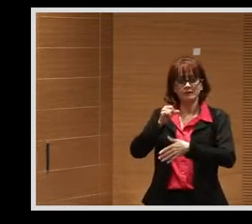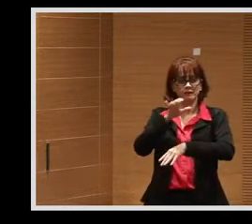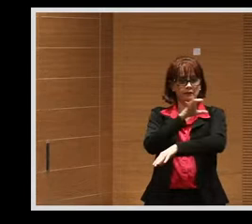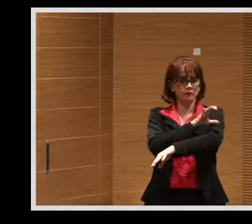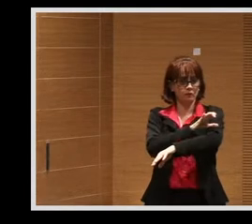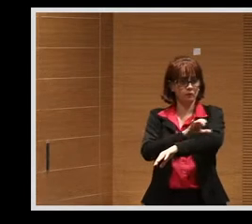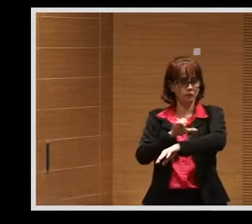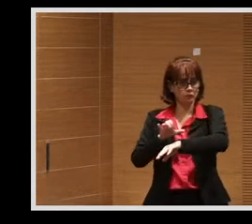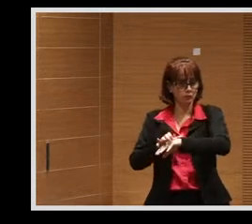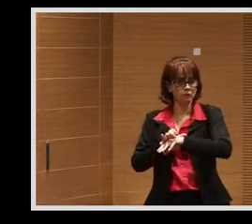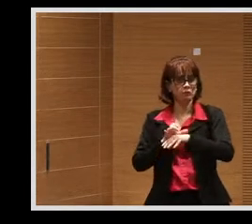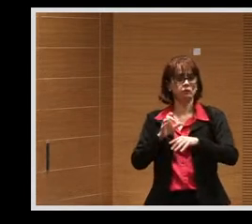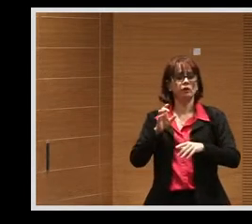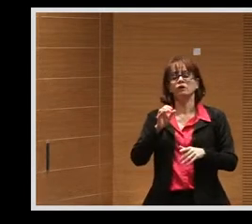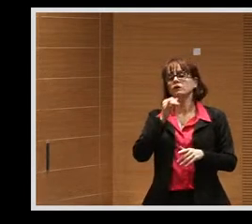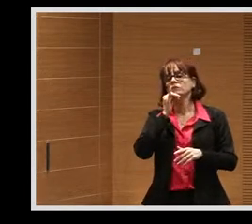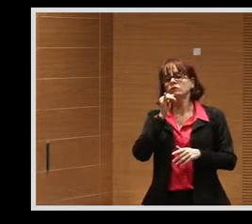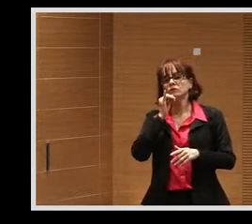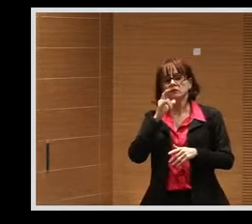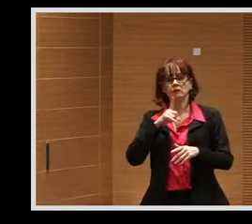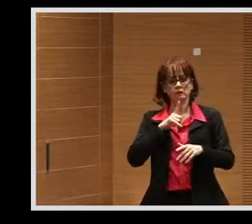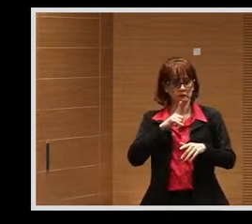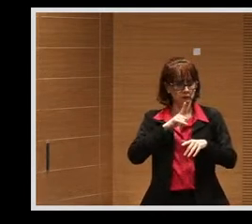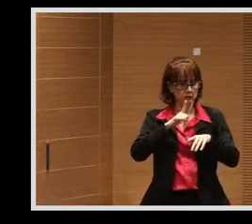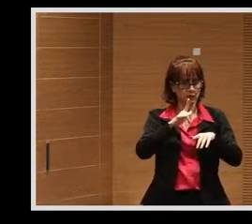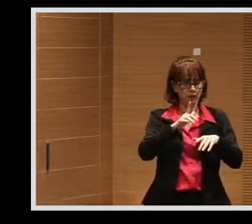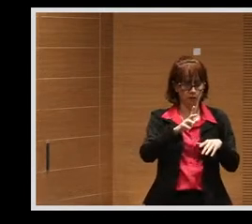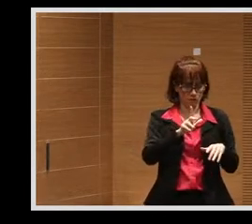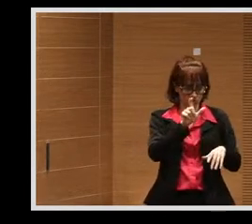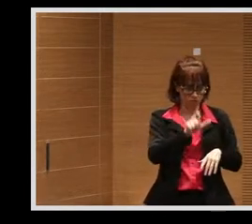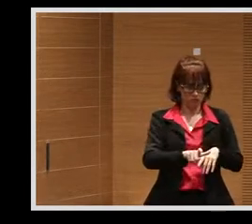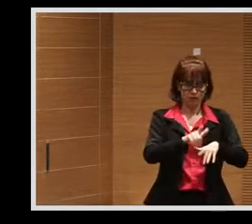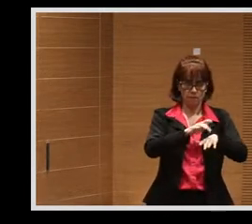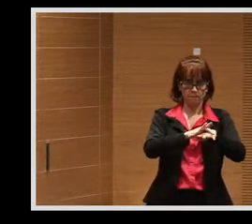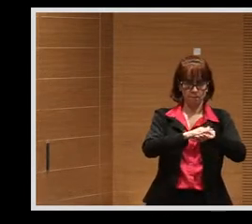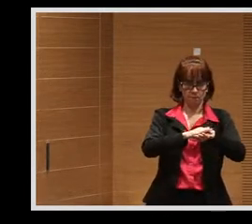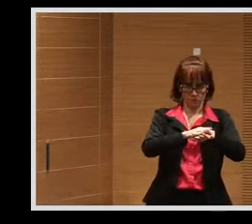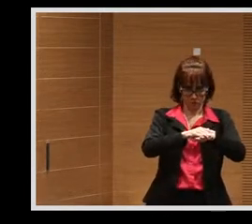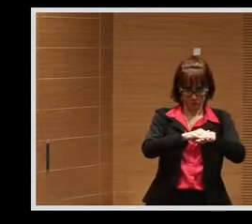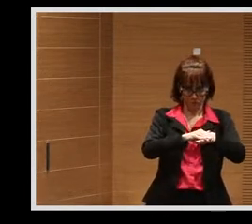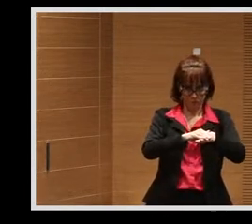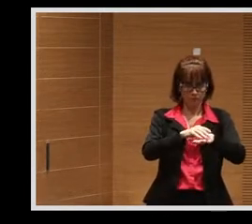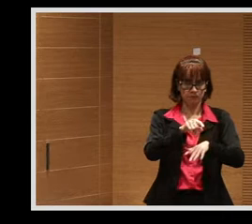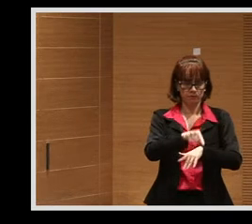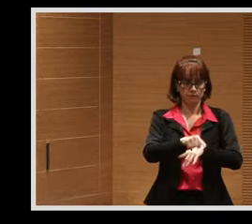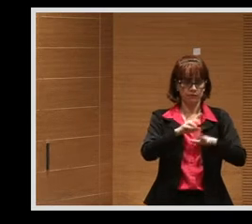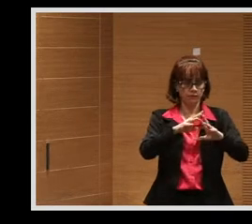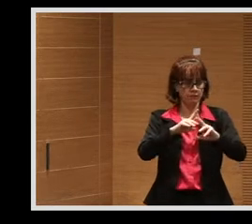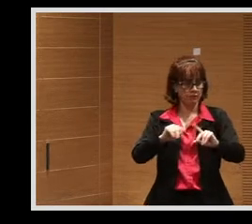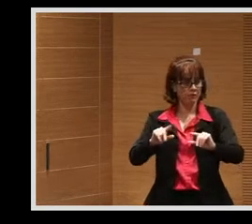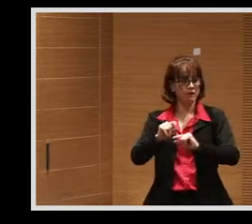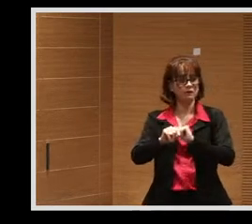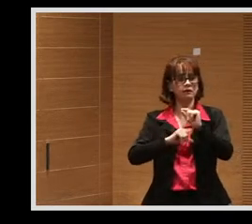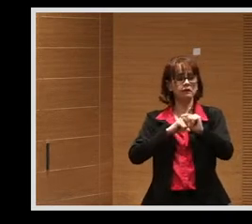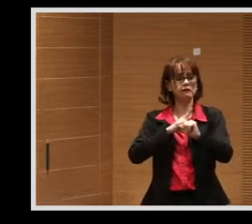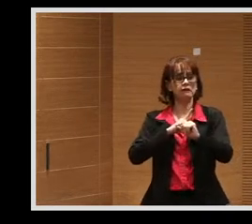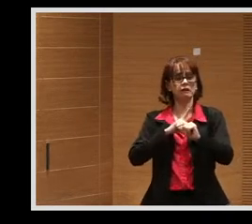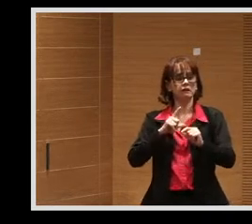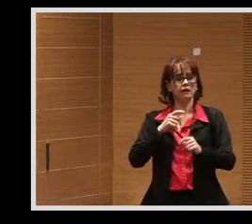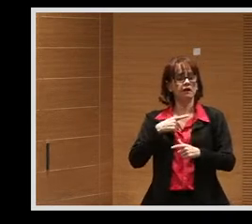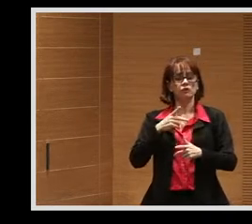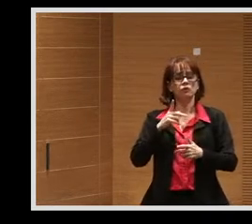da patologização da educação, de trazer os nomes, diagnósticos, etc., tem sido difícil, e são várias mãos que apertam esse carimbo.